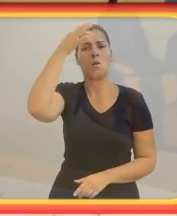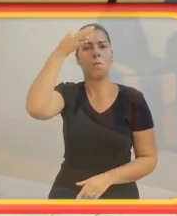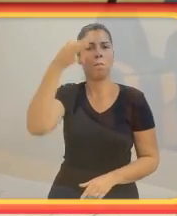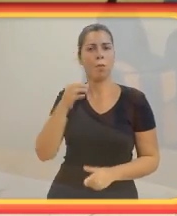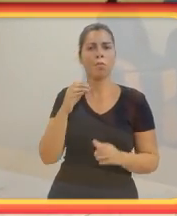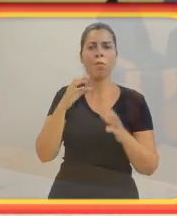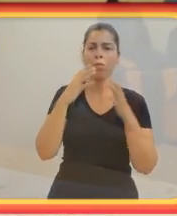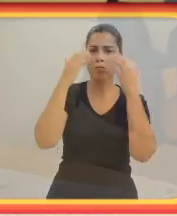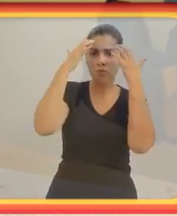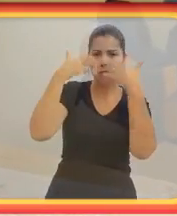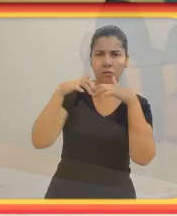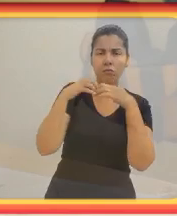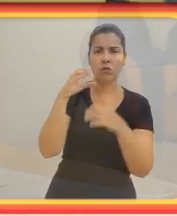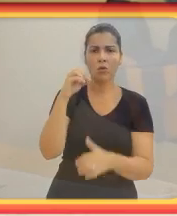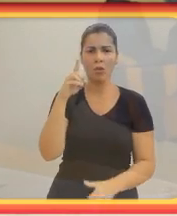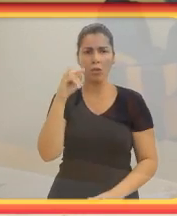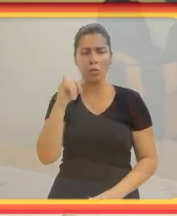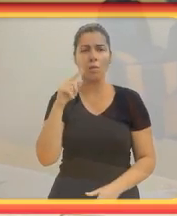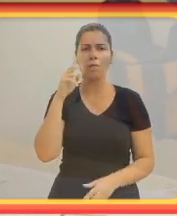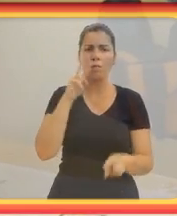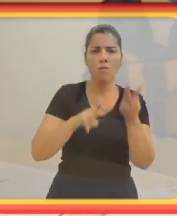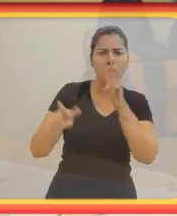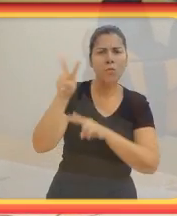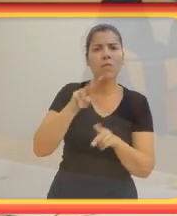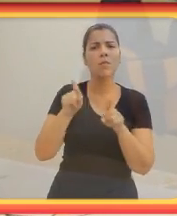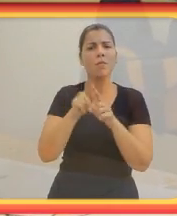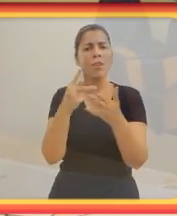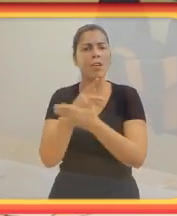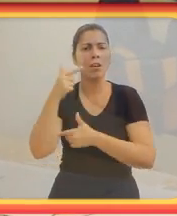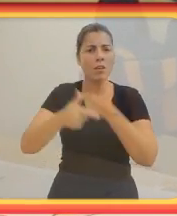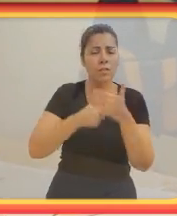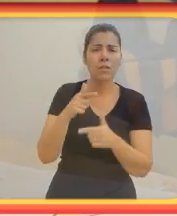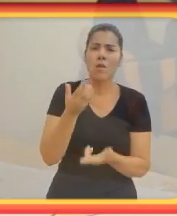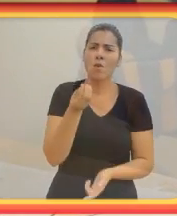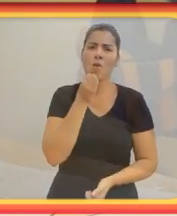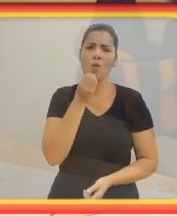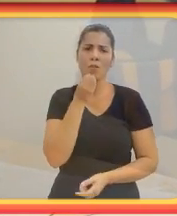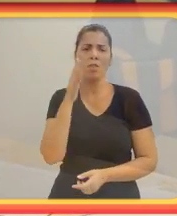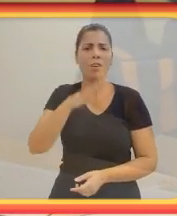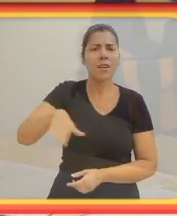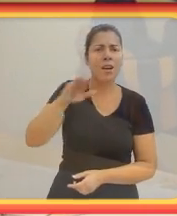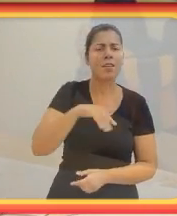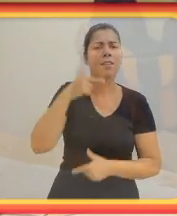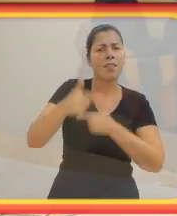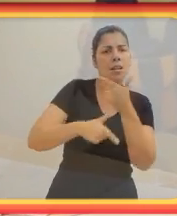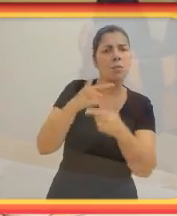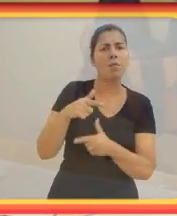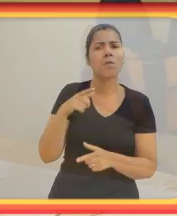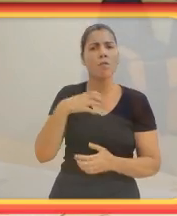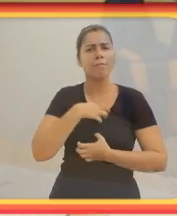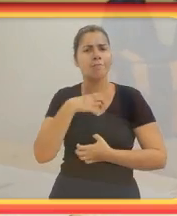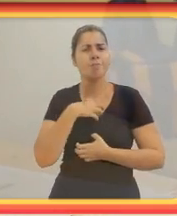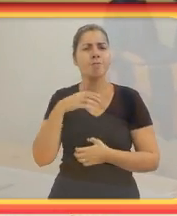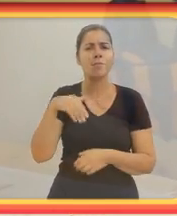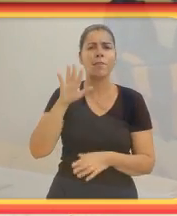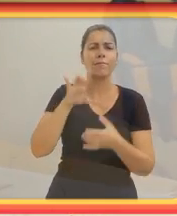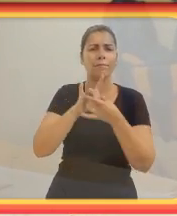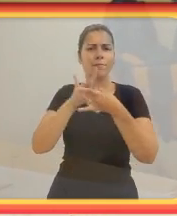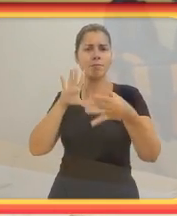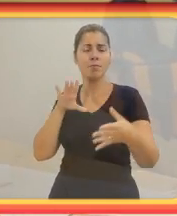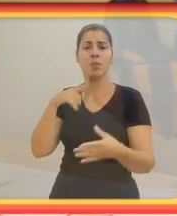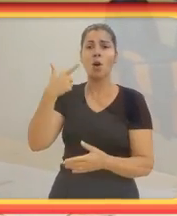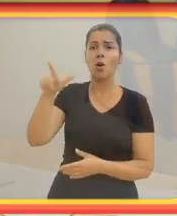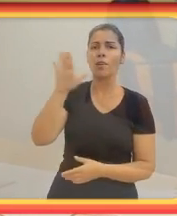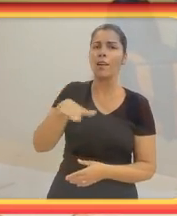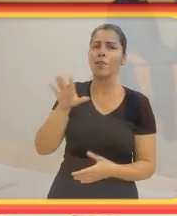realizar. E a criança, compreendendo os códigos visuais, realiza a atividade. Lógico, há crianças que trabalham de forma mais